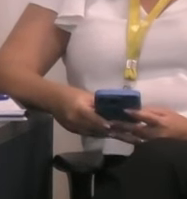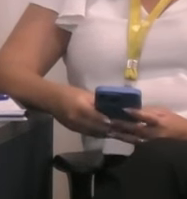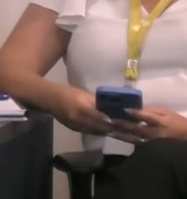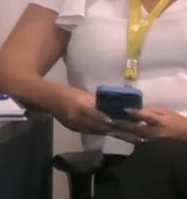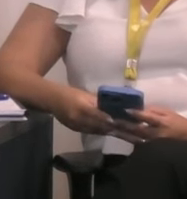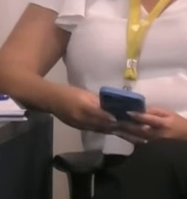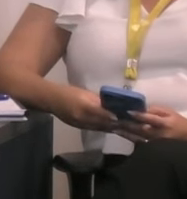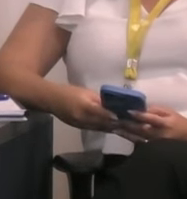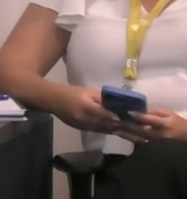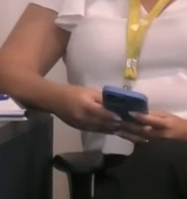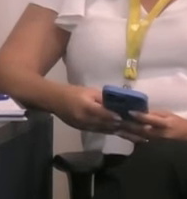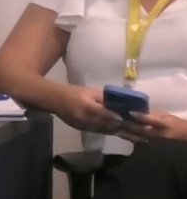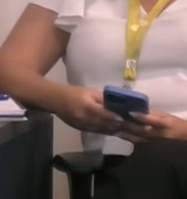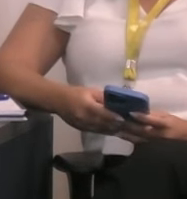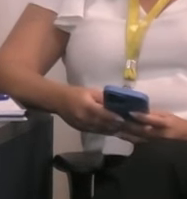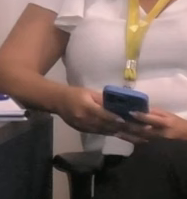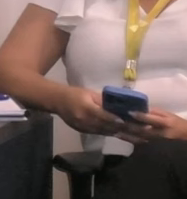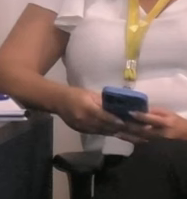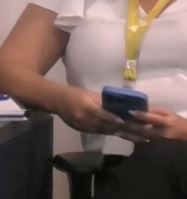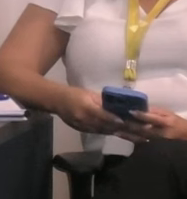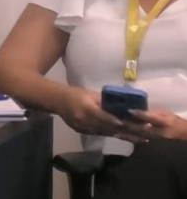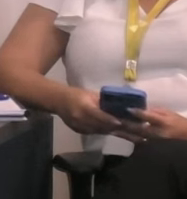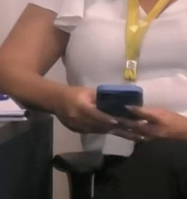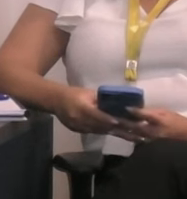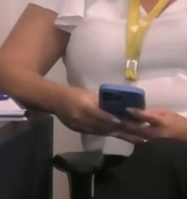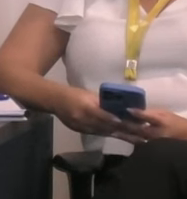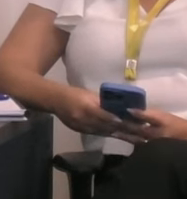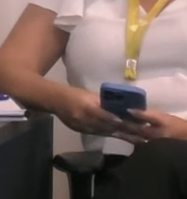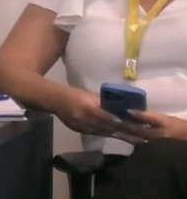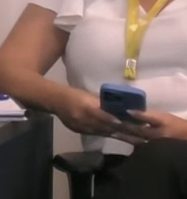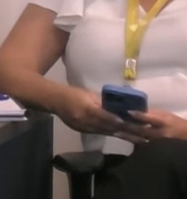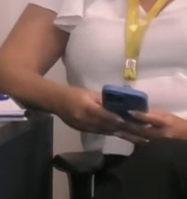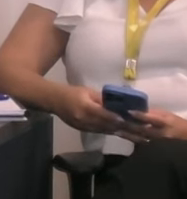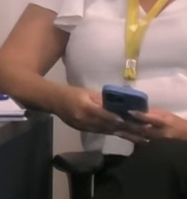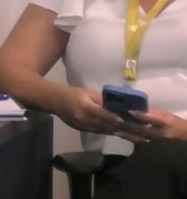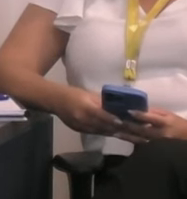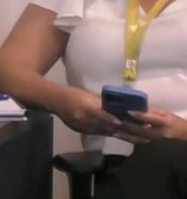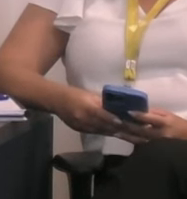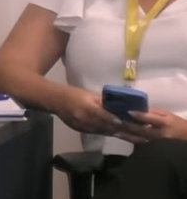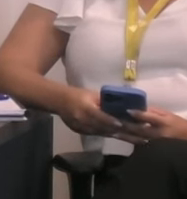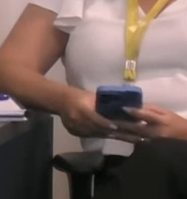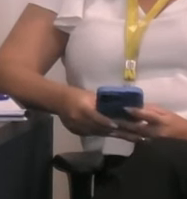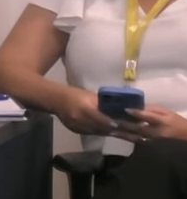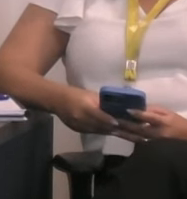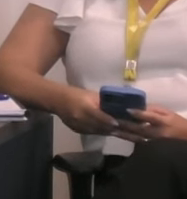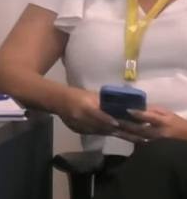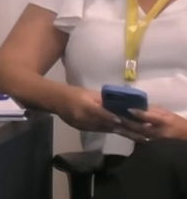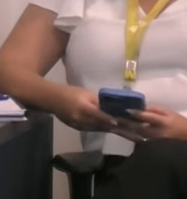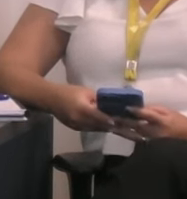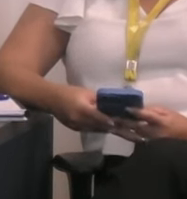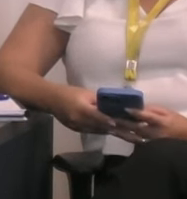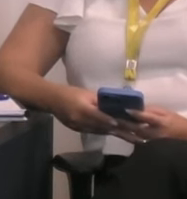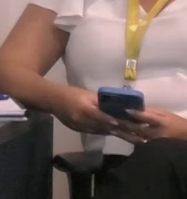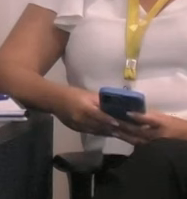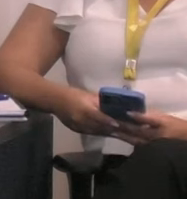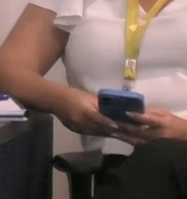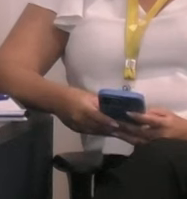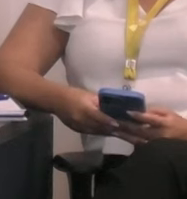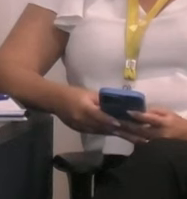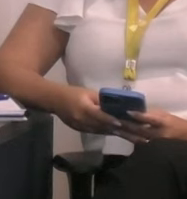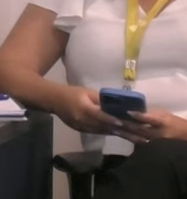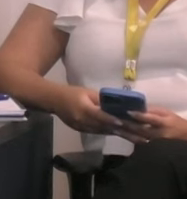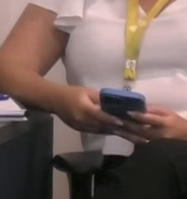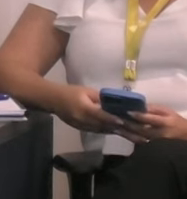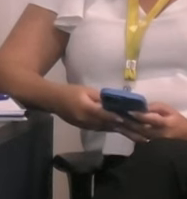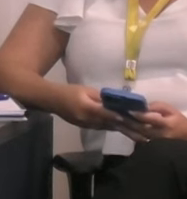poder sobreviver e ter um pouco mais de dignidade, vocês vêm com um serviço mal prestado e destrói ainda um